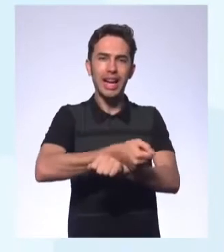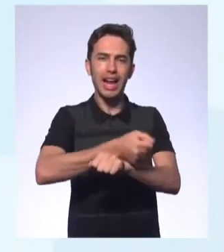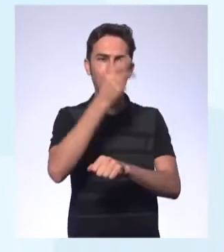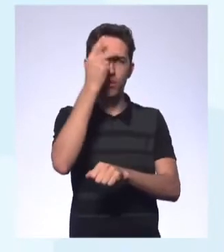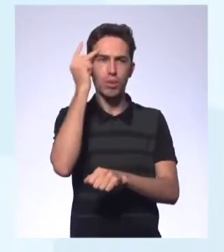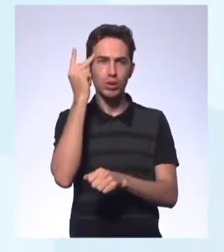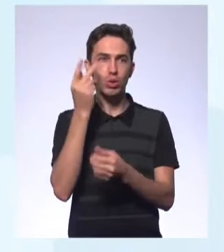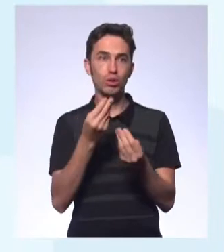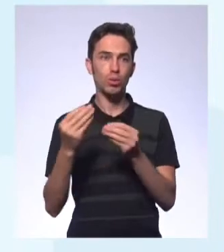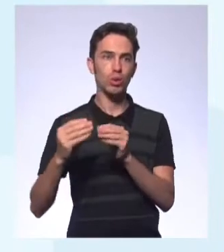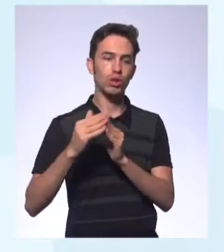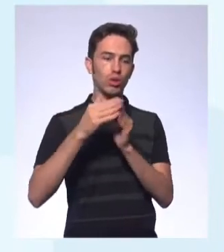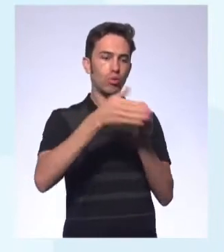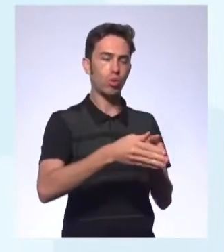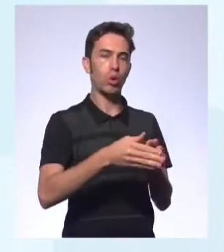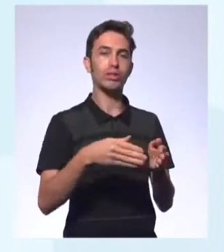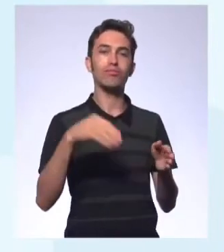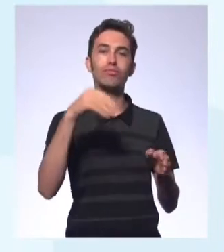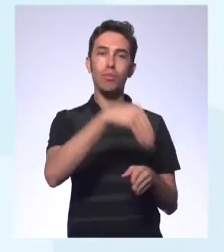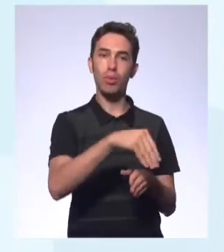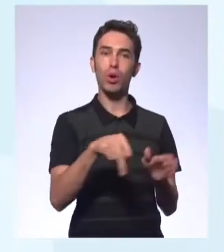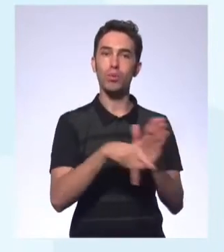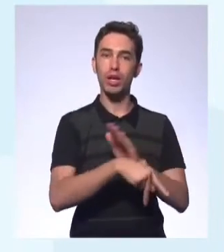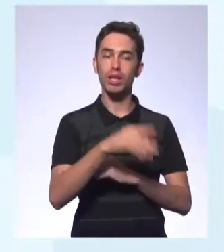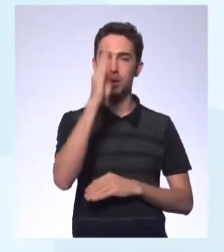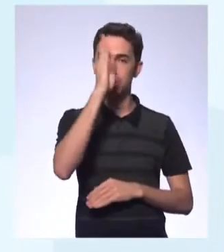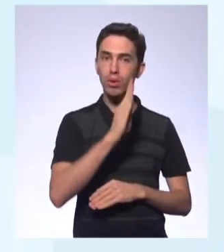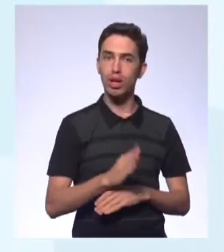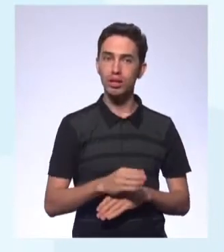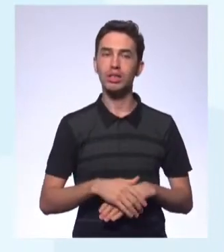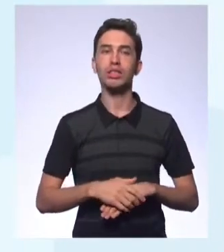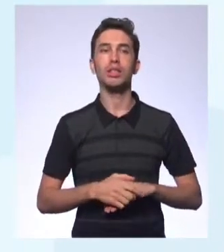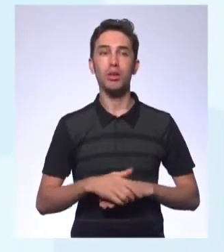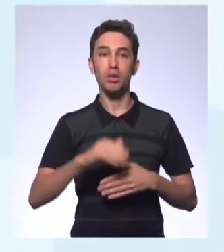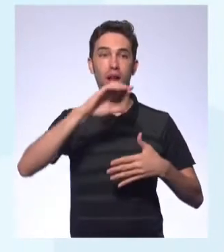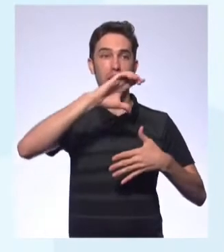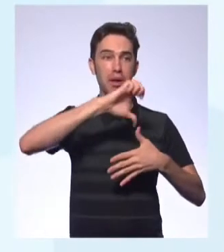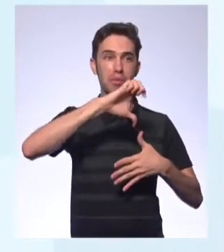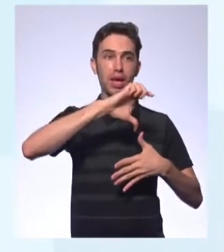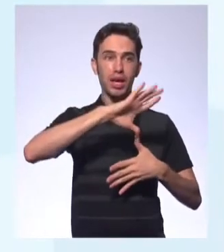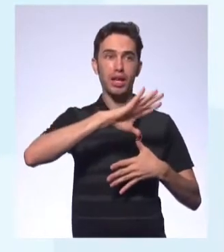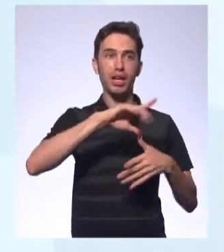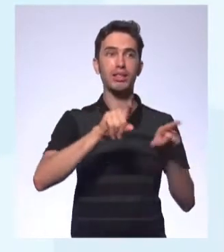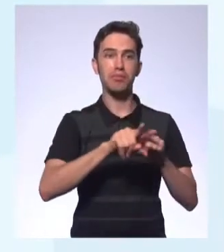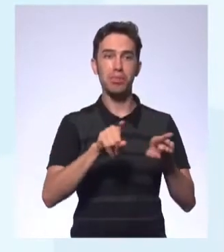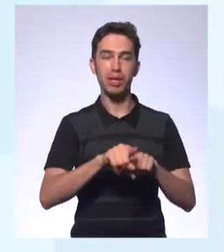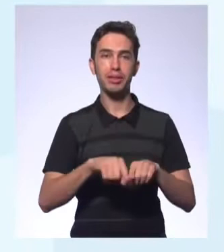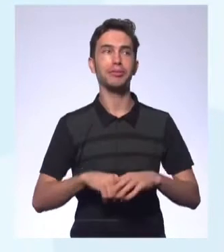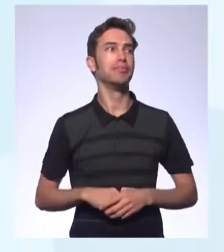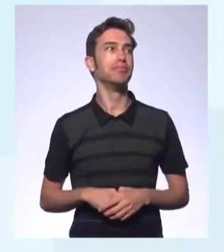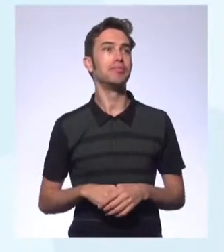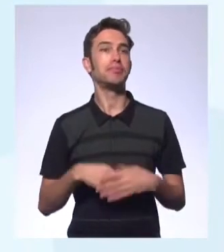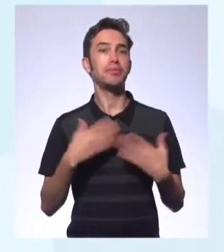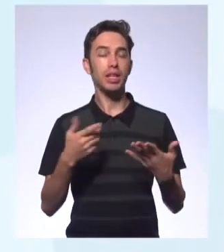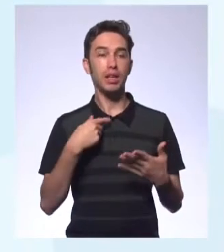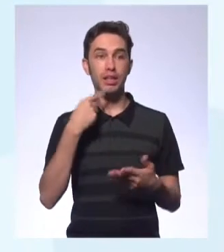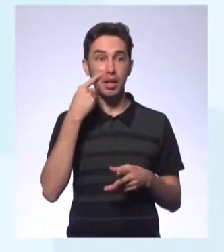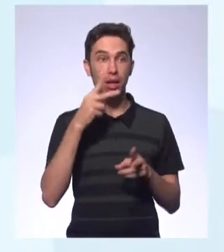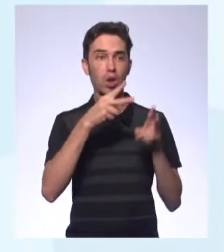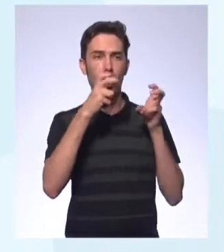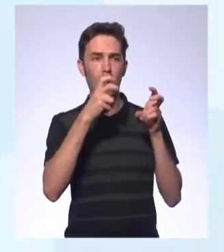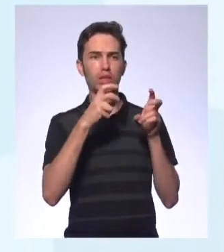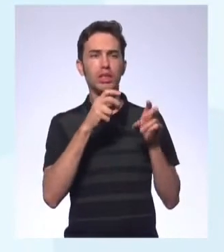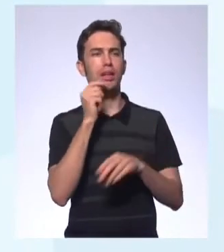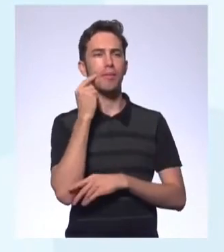pessoas escravizadas foram transportadas para a América. É importante notar, no